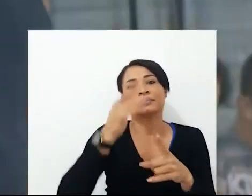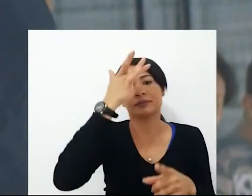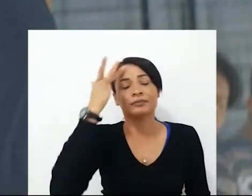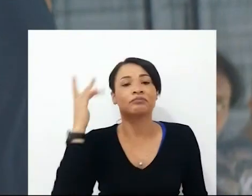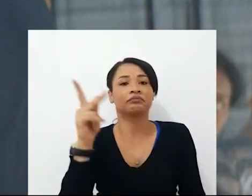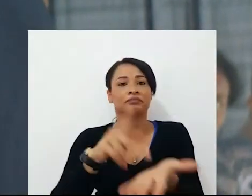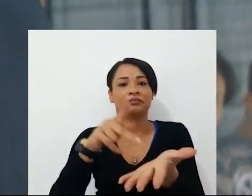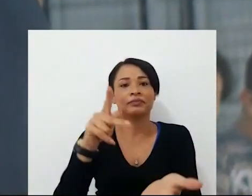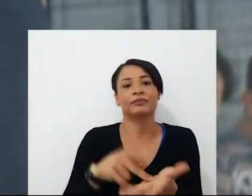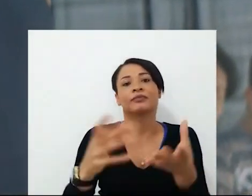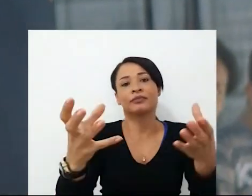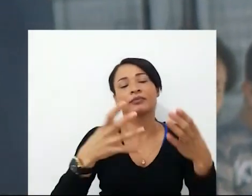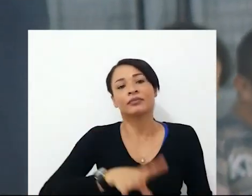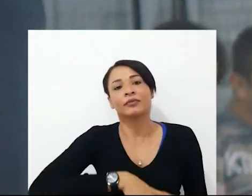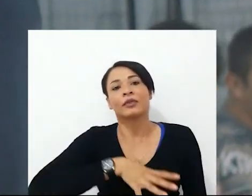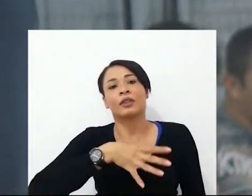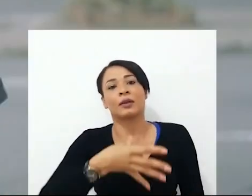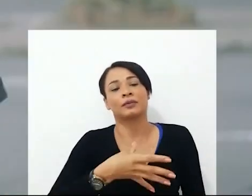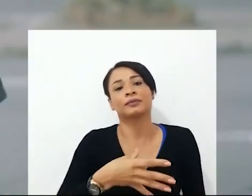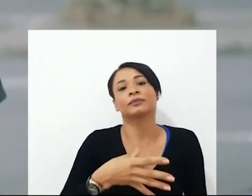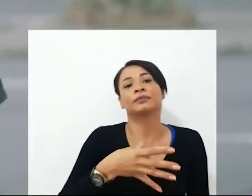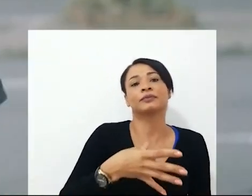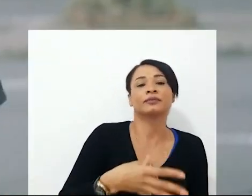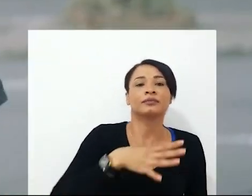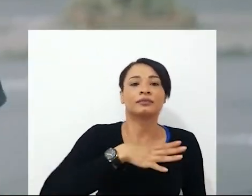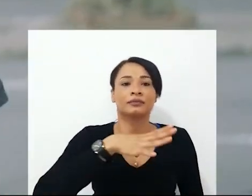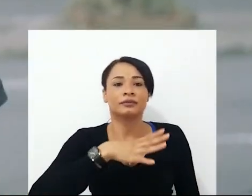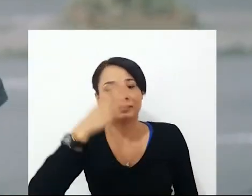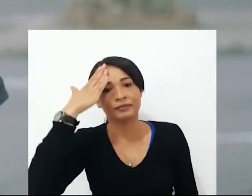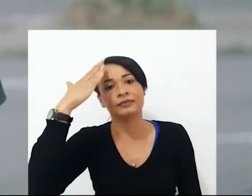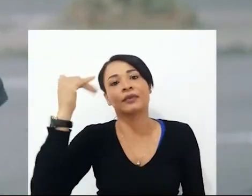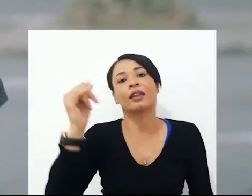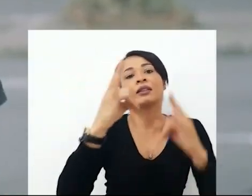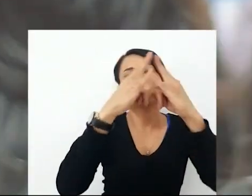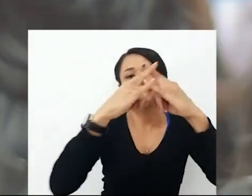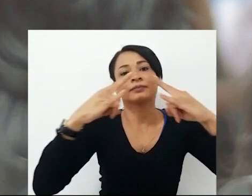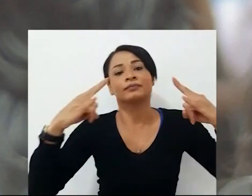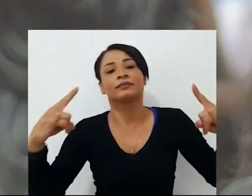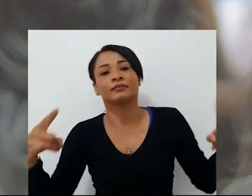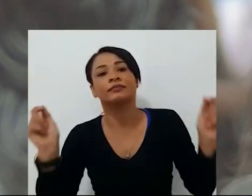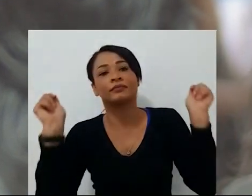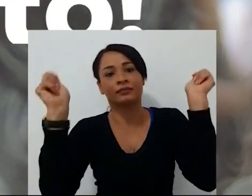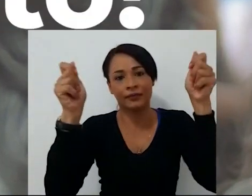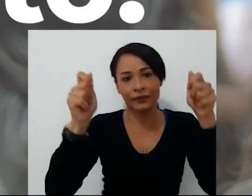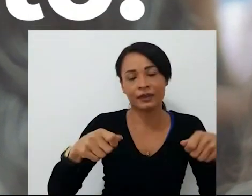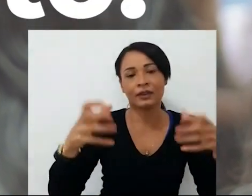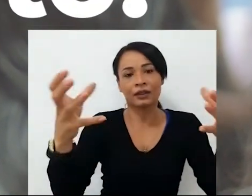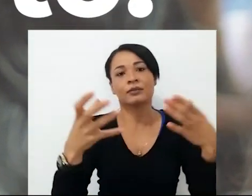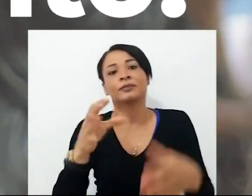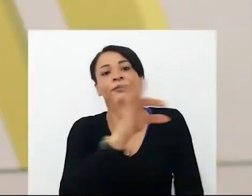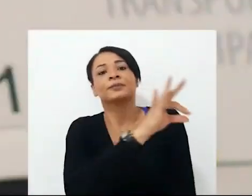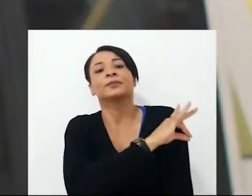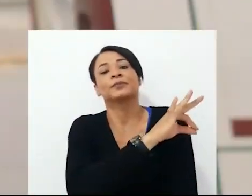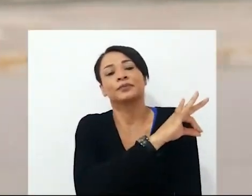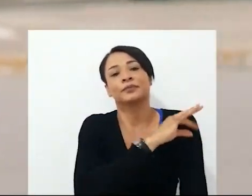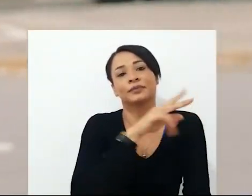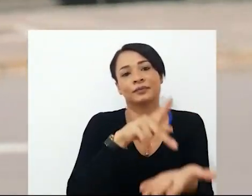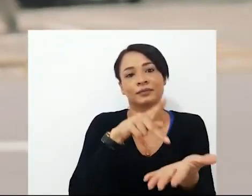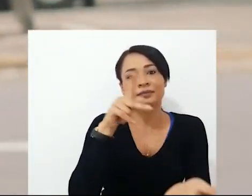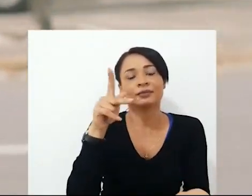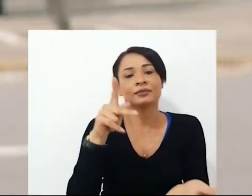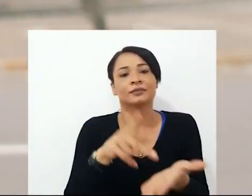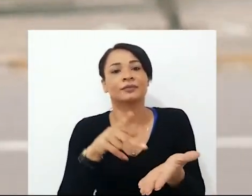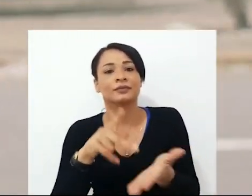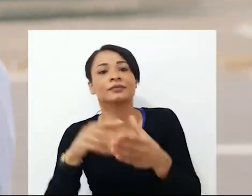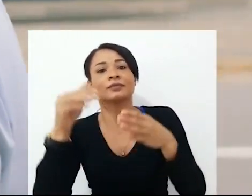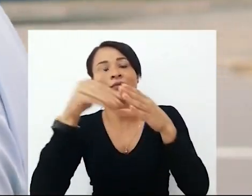com a palavra, é bom sujeito. Eu quero ter orgulho da cidade. Eu sei que São Vicente gente vai ter jeito. Quero